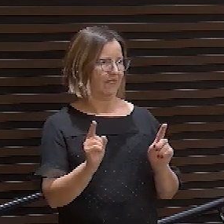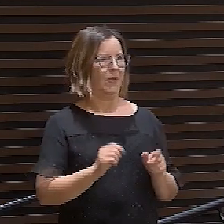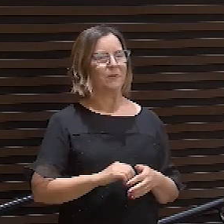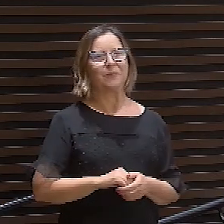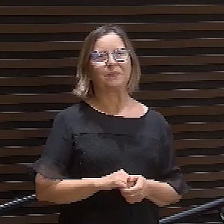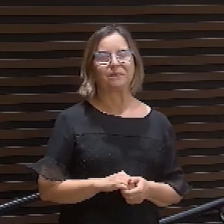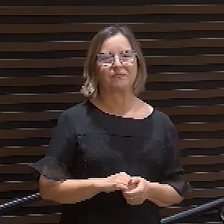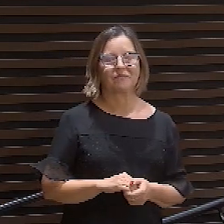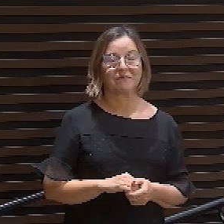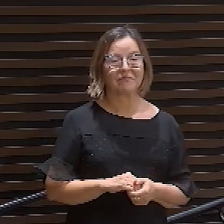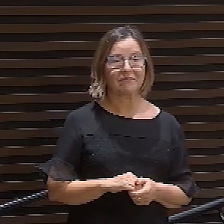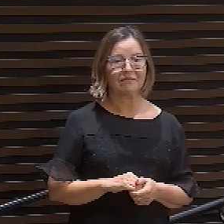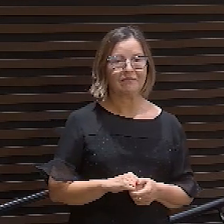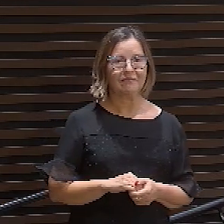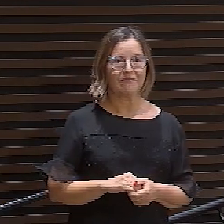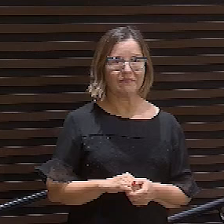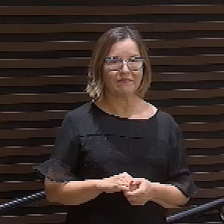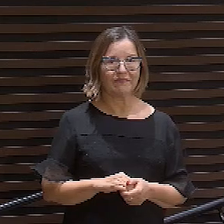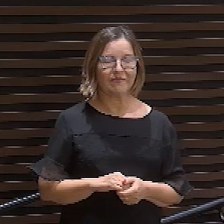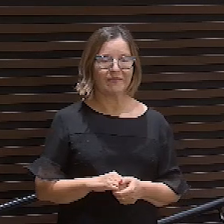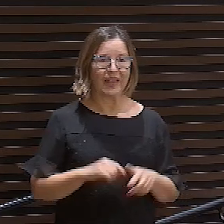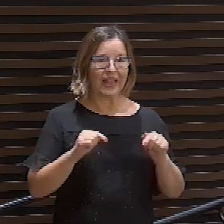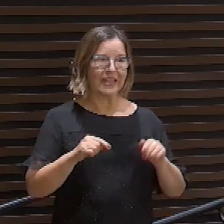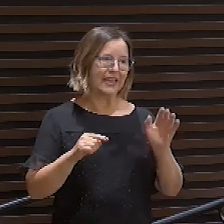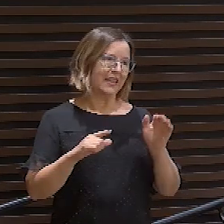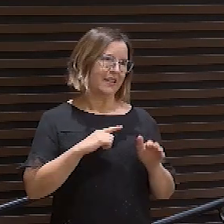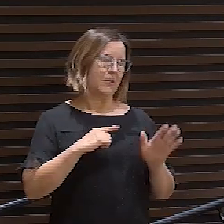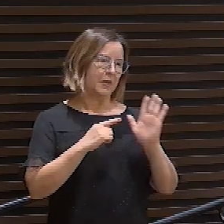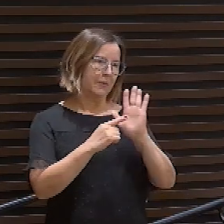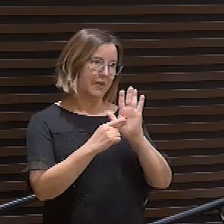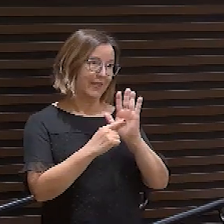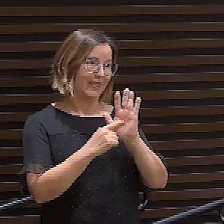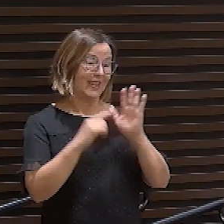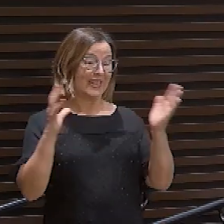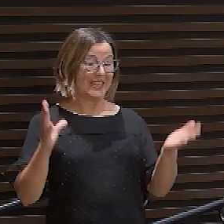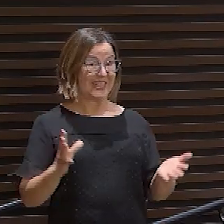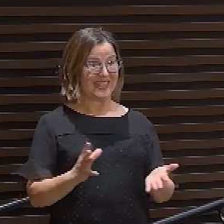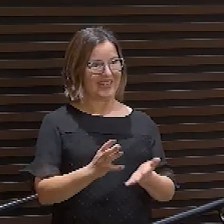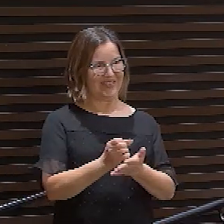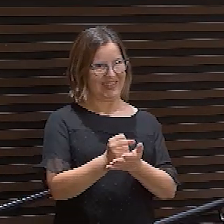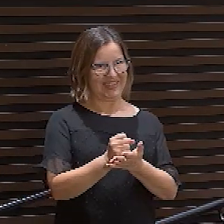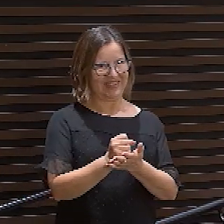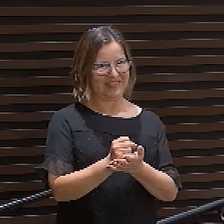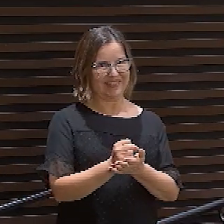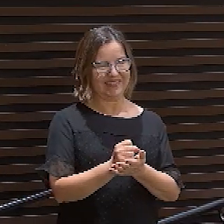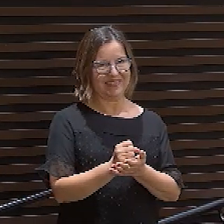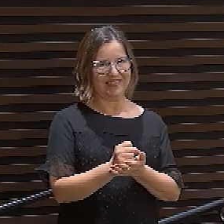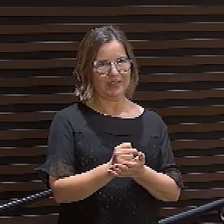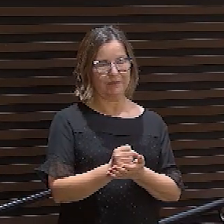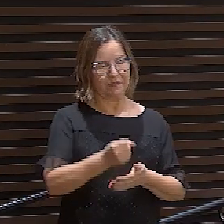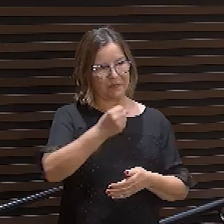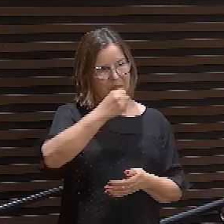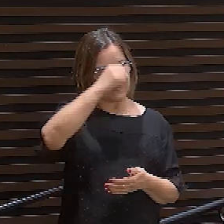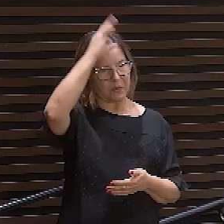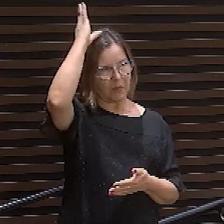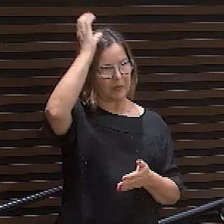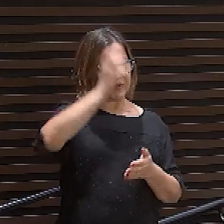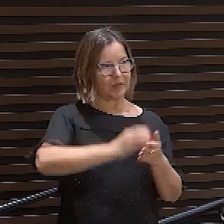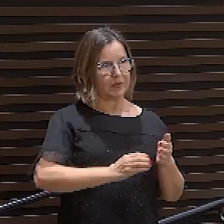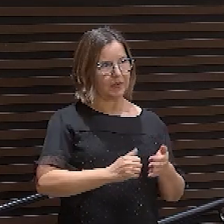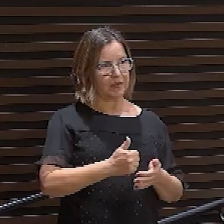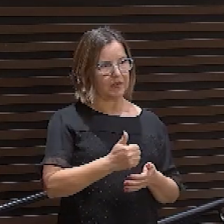E nós temos aqui uma representação da redenção, da salvação. Romanos 10, 13